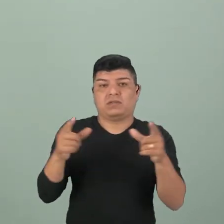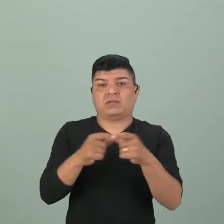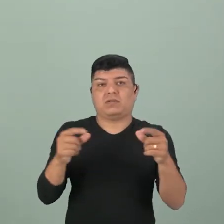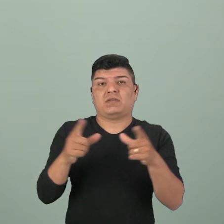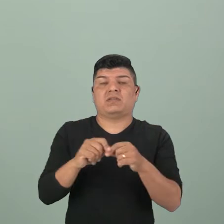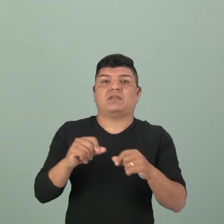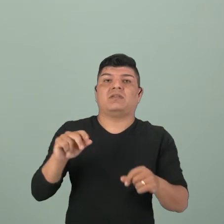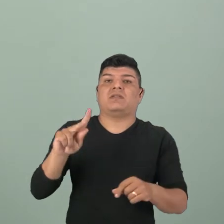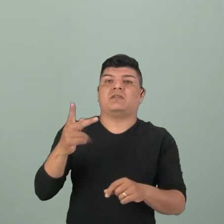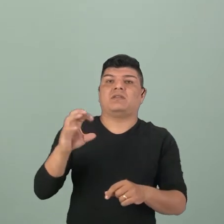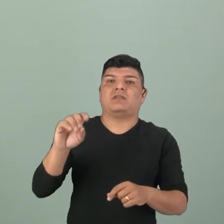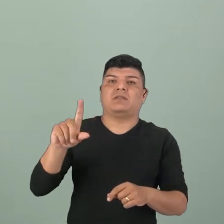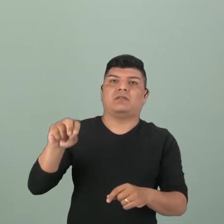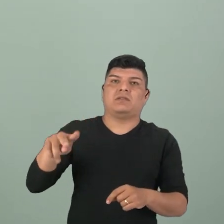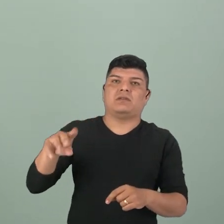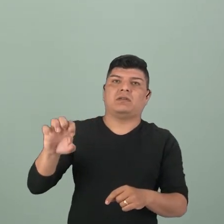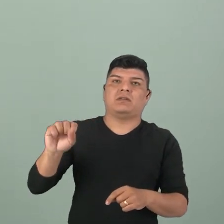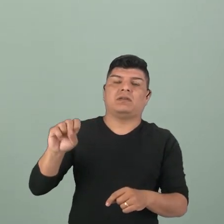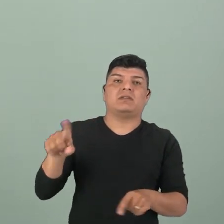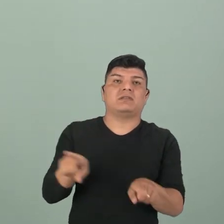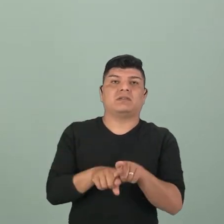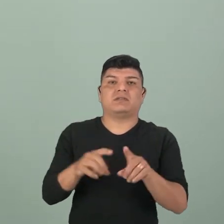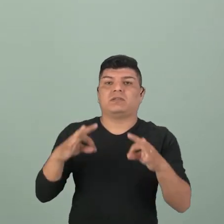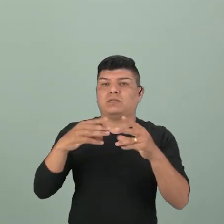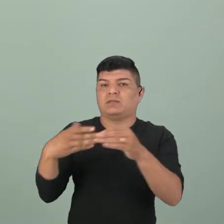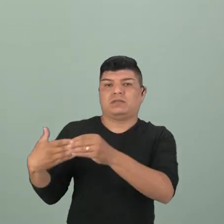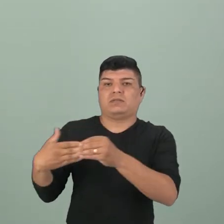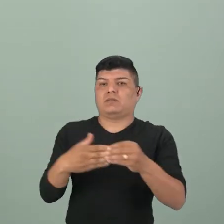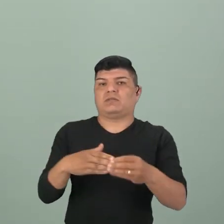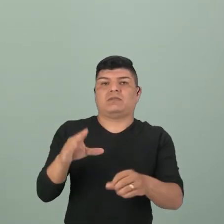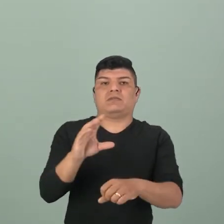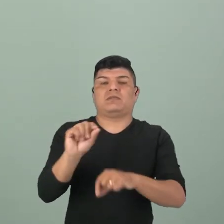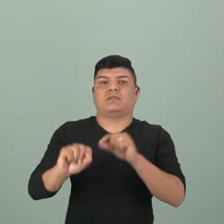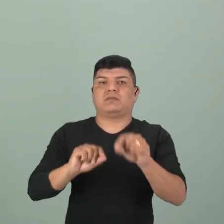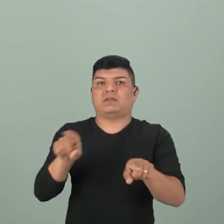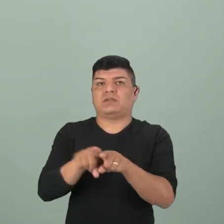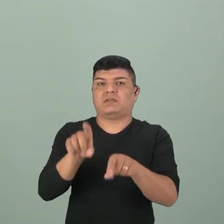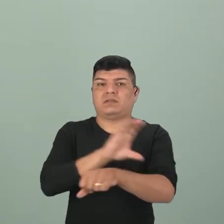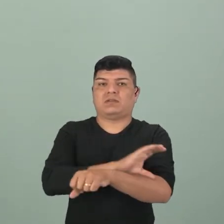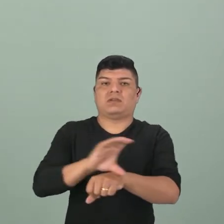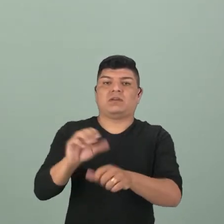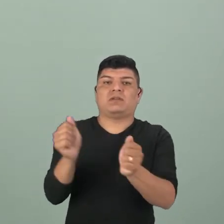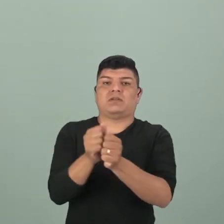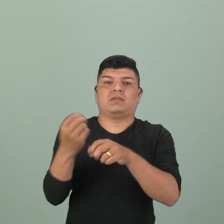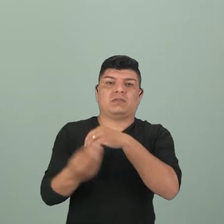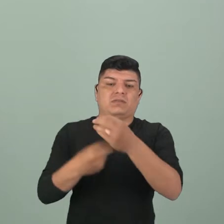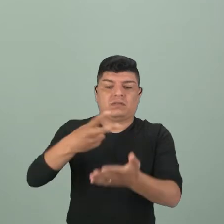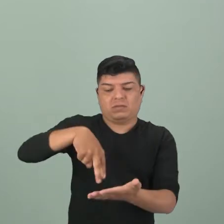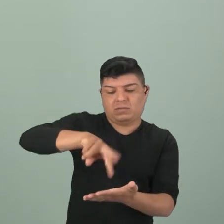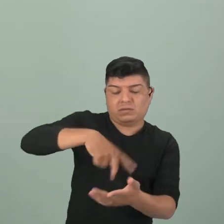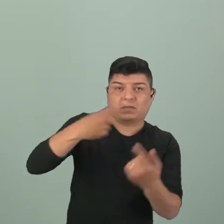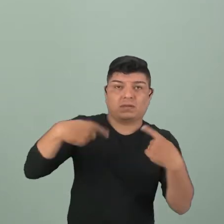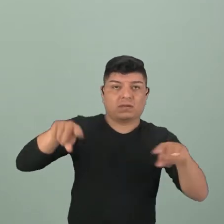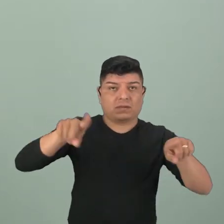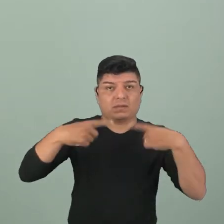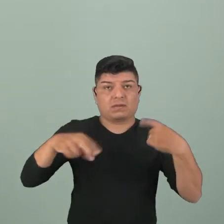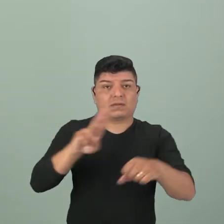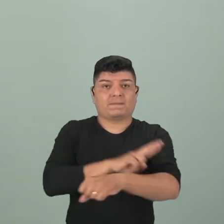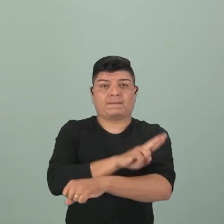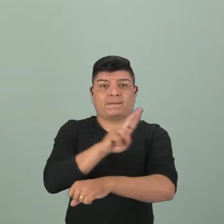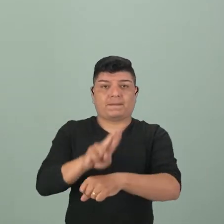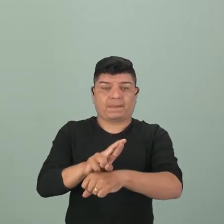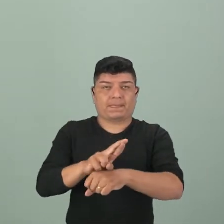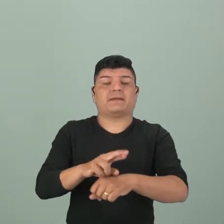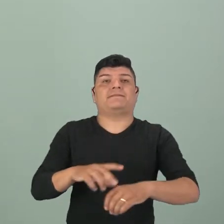japoneses, holandeses e todos trouxeram a sua cultura. E a gente observa essa diversidade cultural no Brasil na dança, na música, na